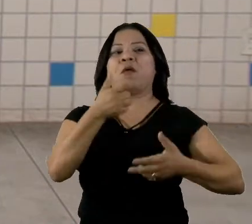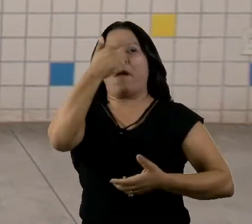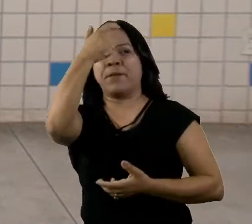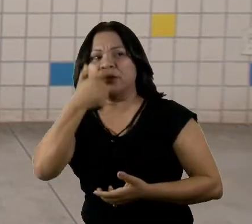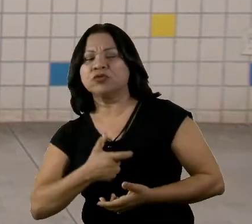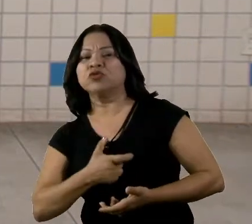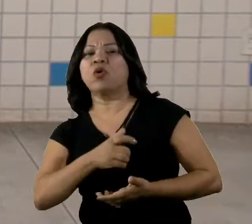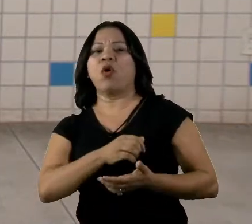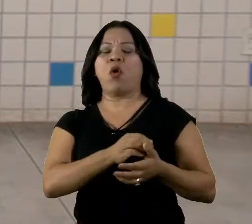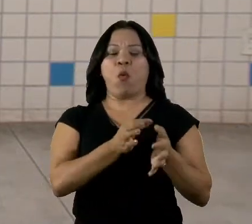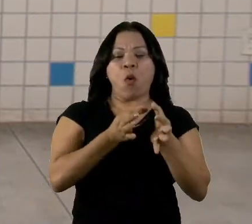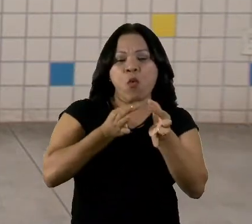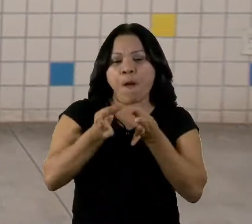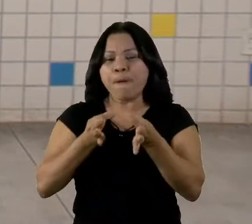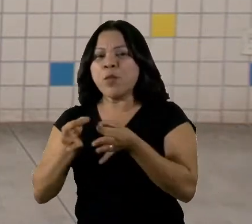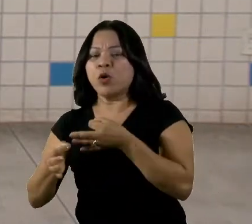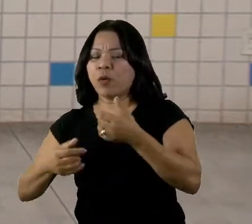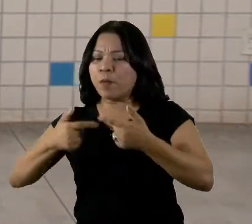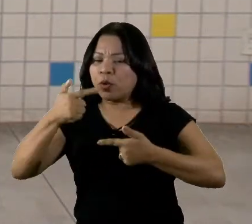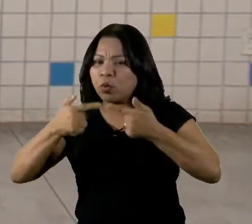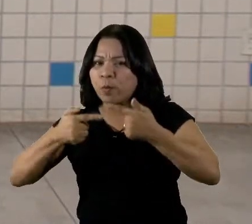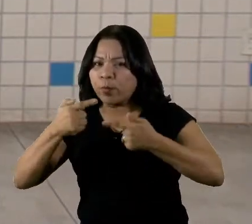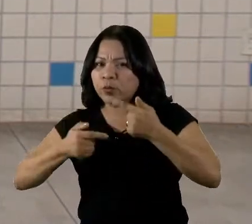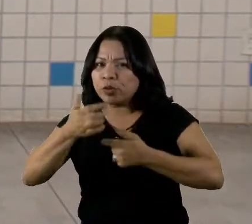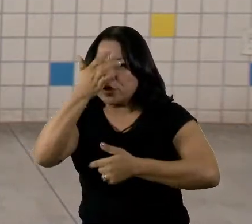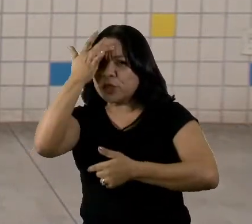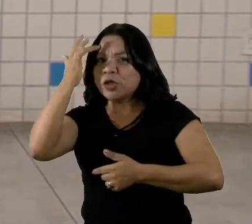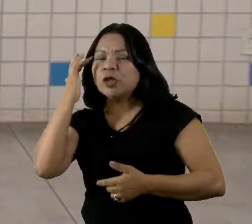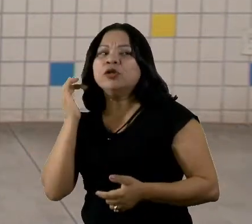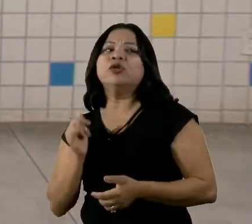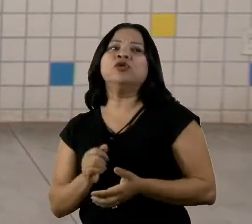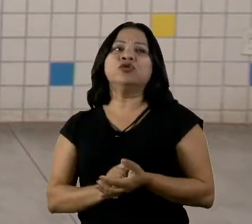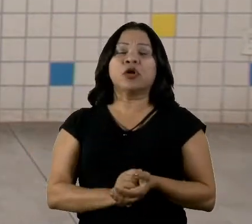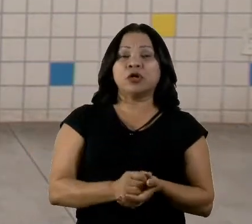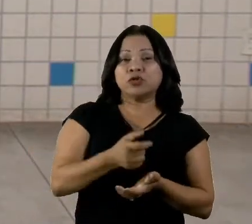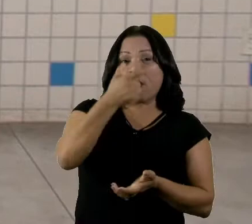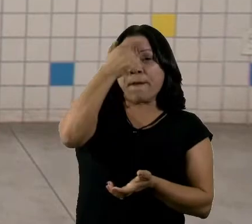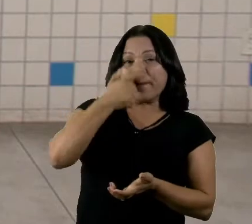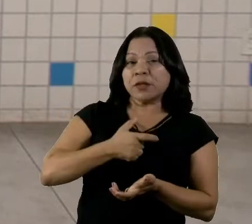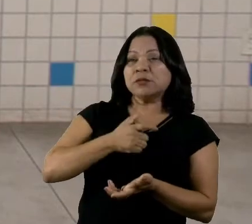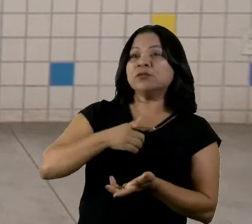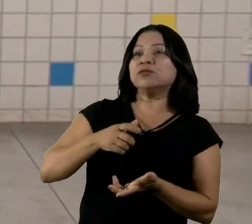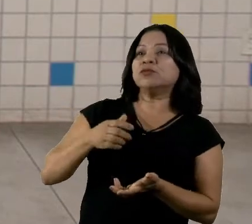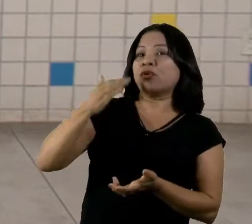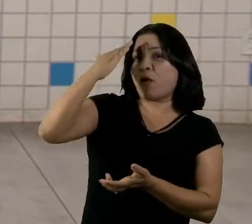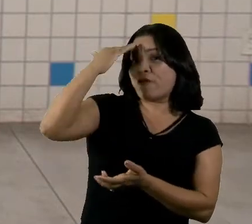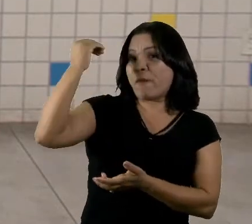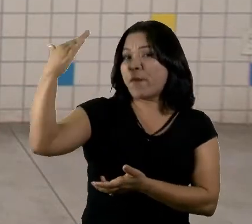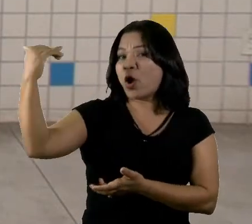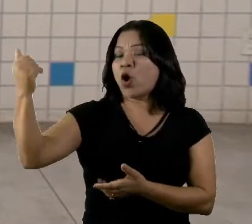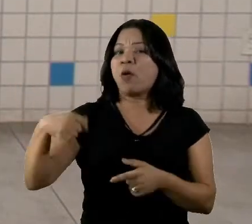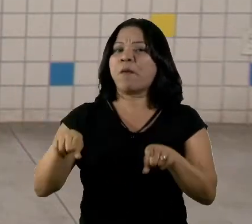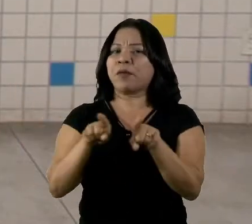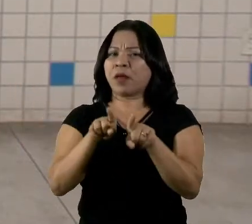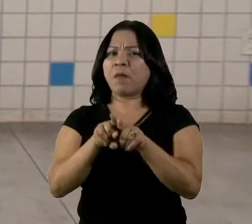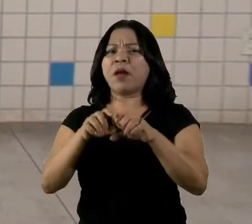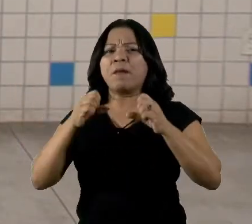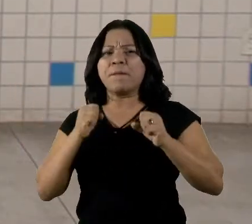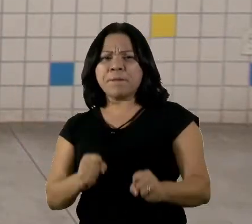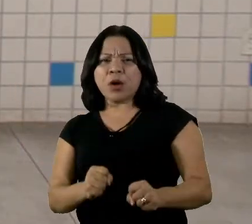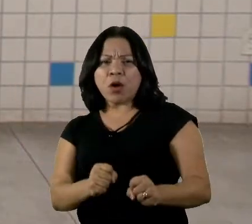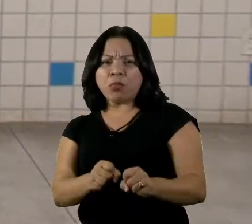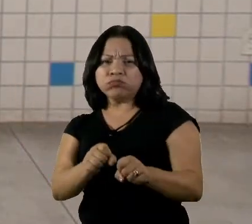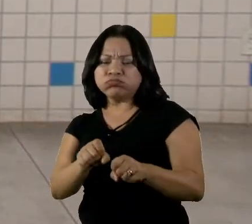ela pode se referir a um comportamento de um artista, de uma pessoa famosa. Ela pode também criticar um